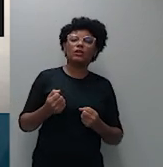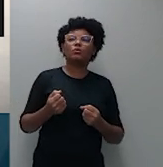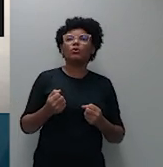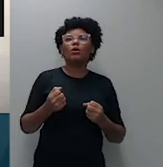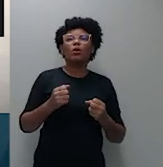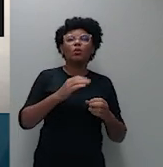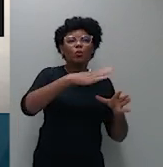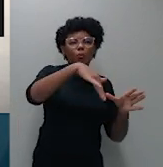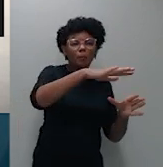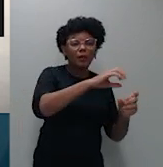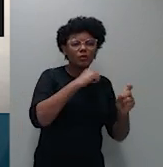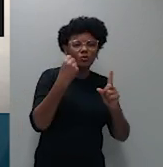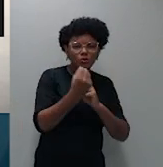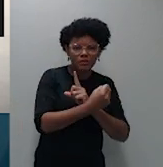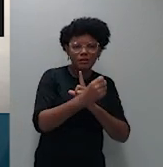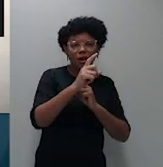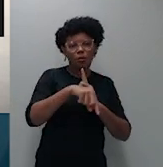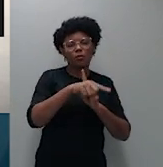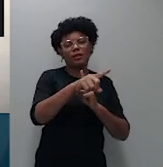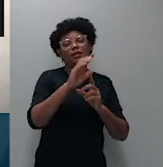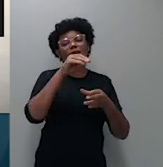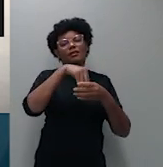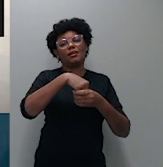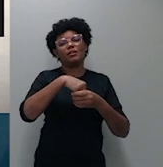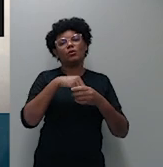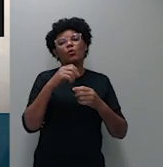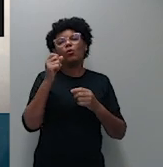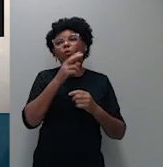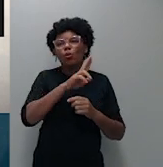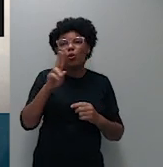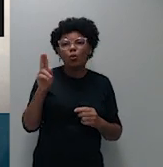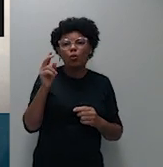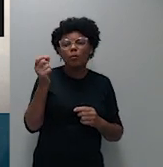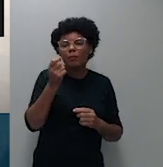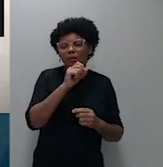se encontram o apelido de família ao